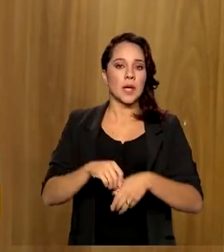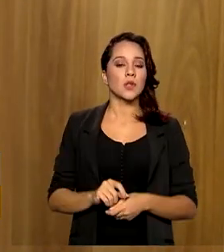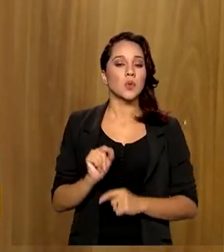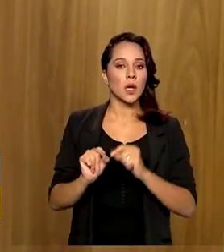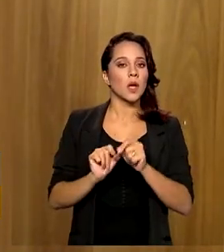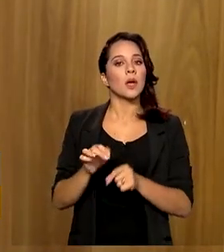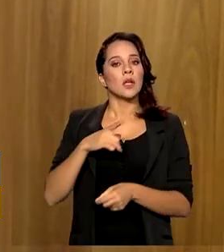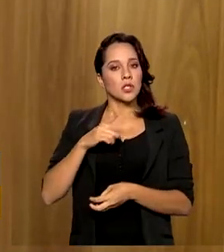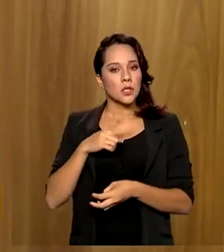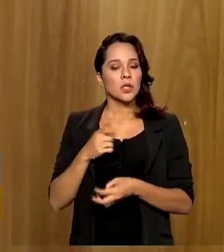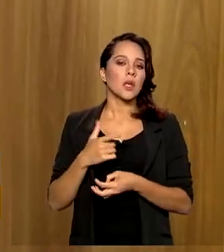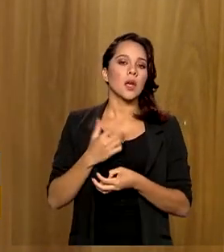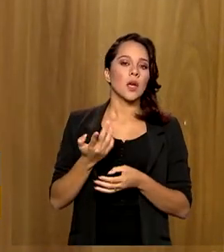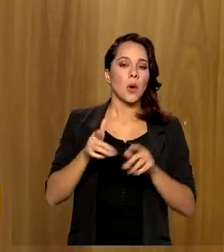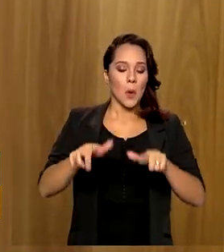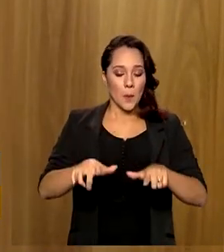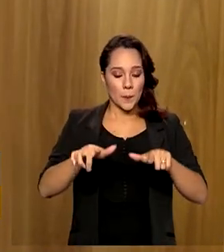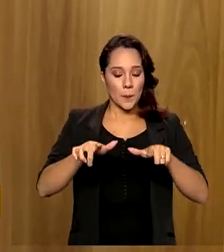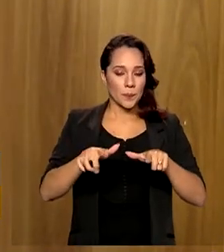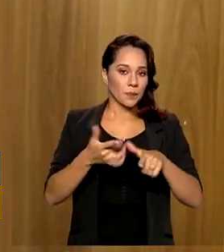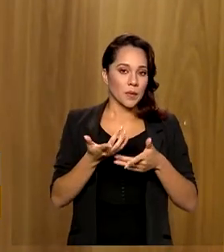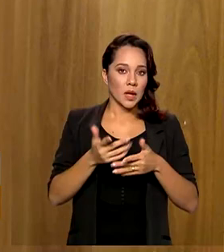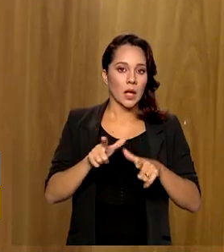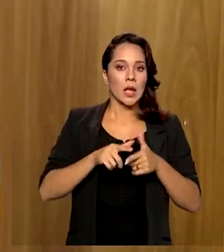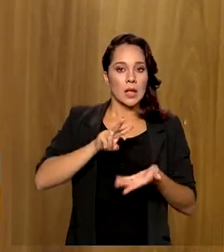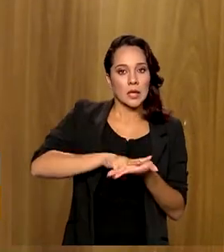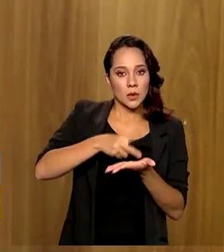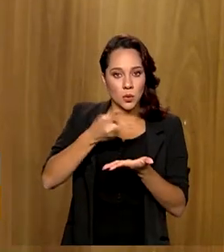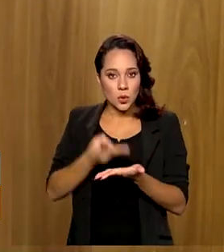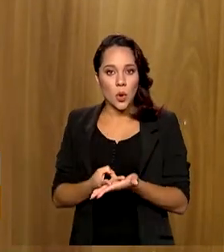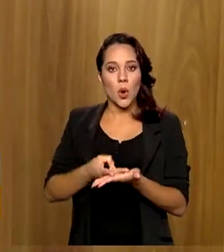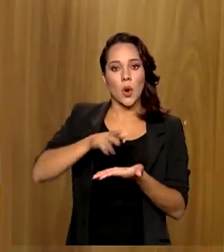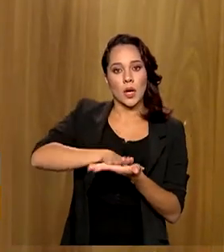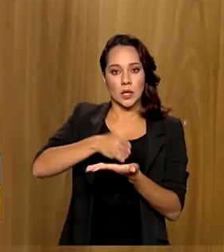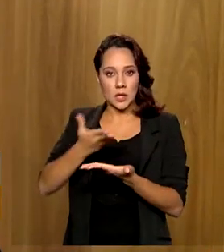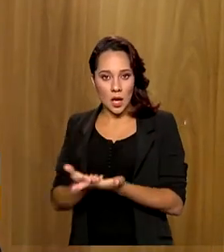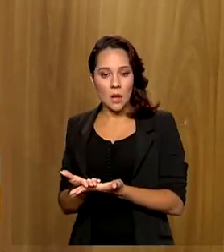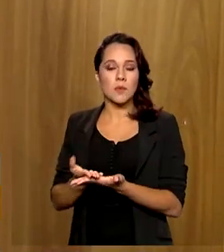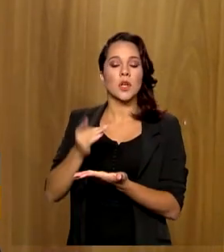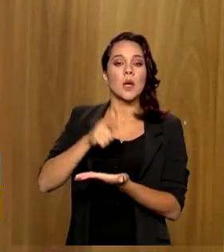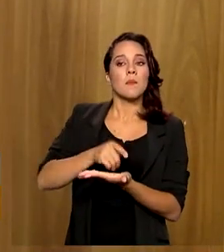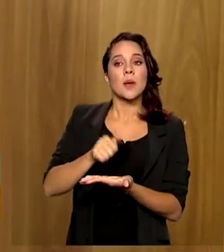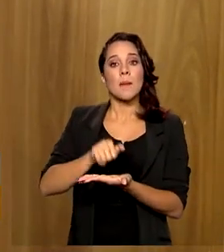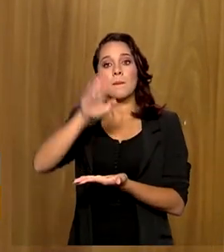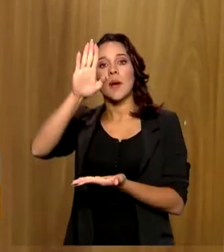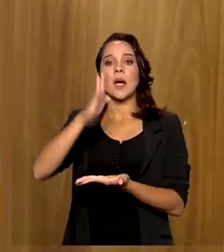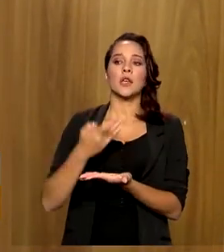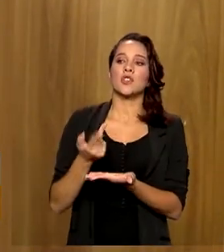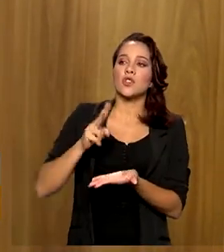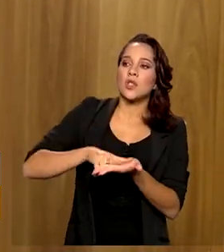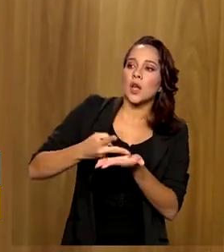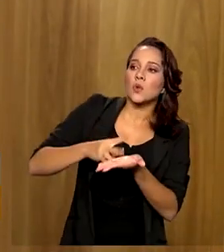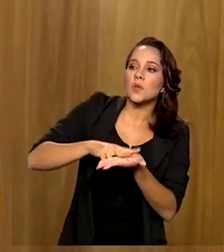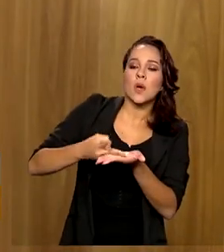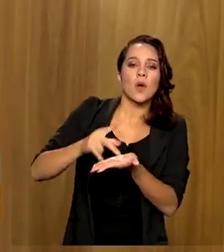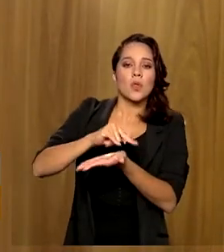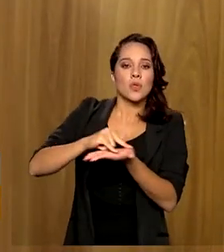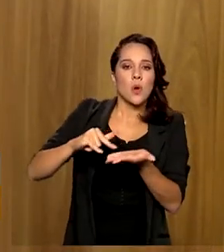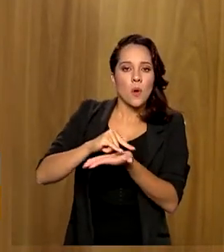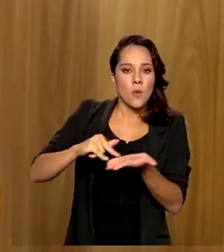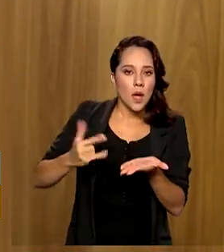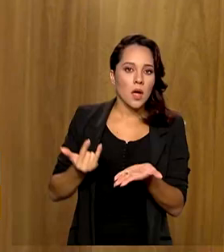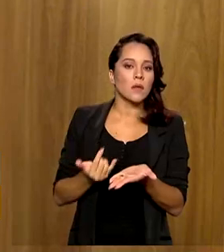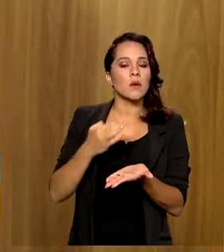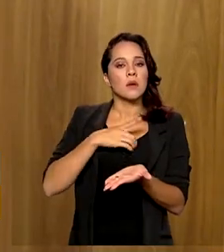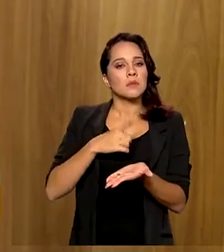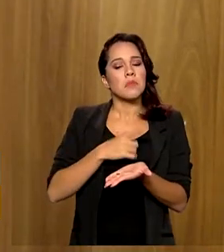de você ter aí um credenciamento de tradutores e intérpretes para aumentar o nosso provimento de serviços para as empresas